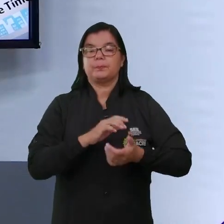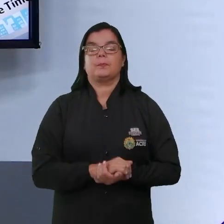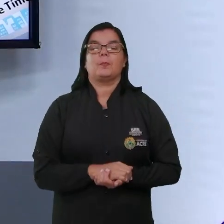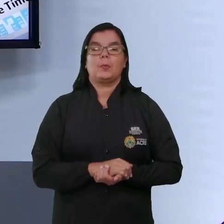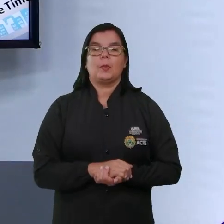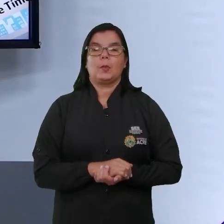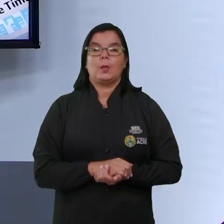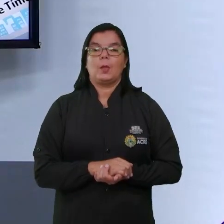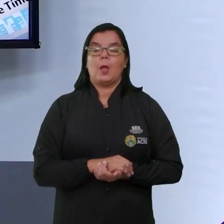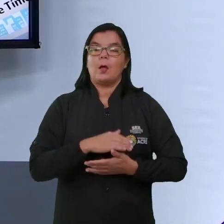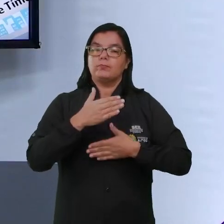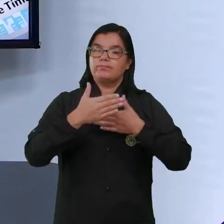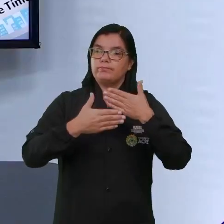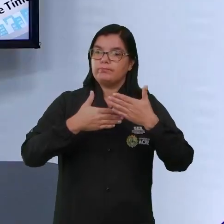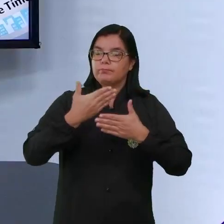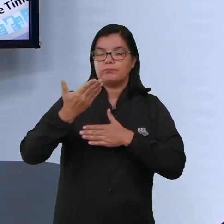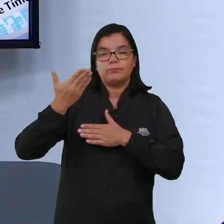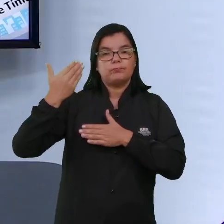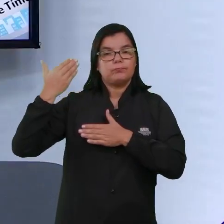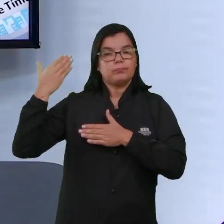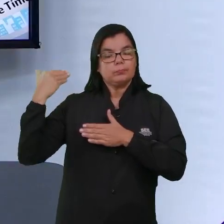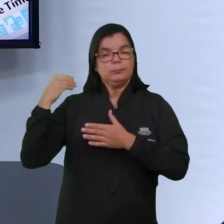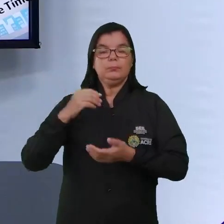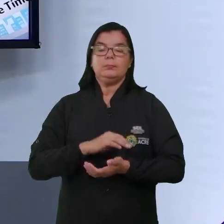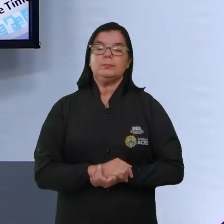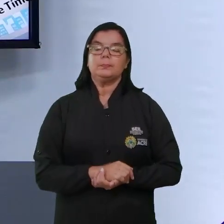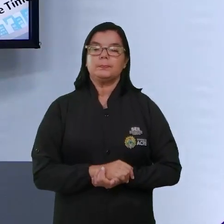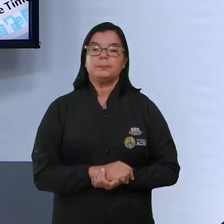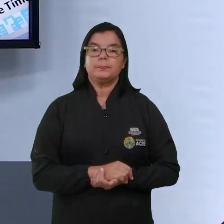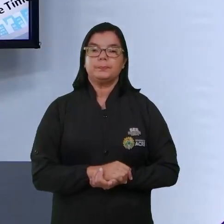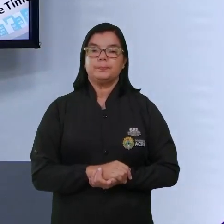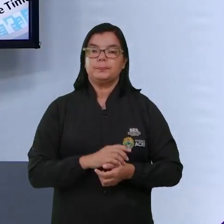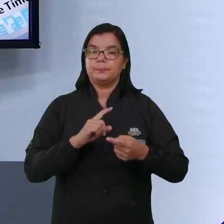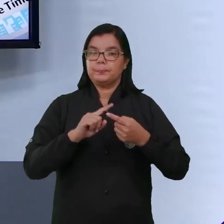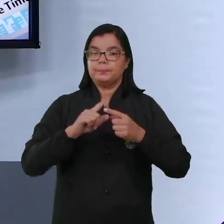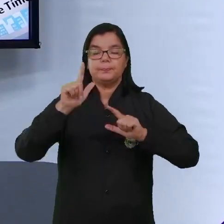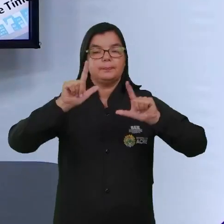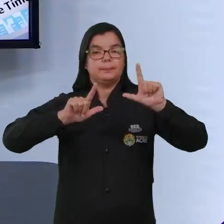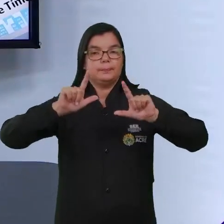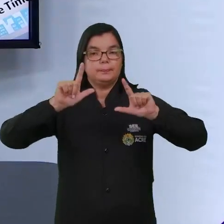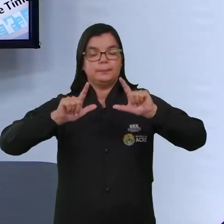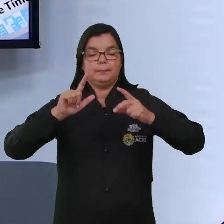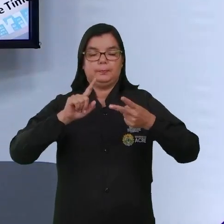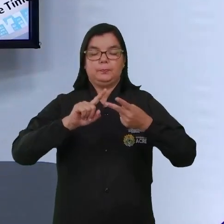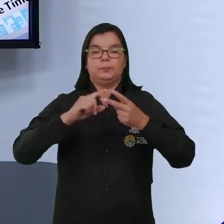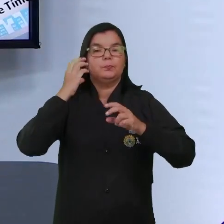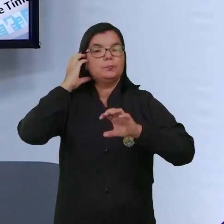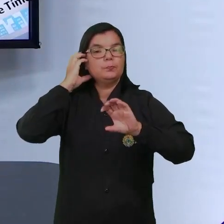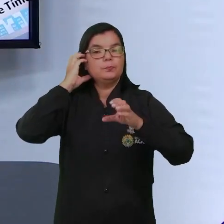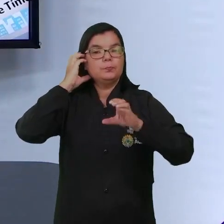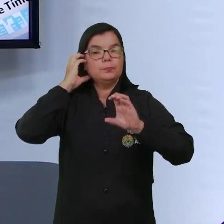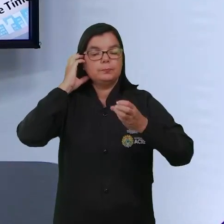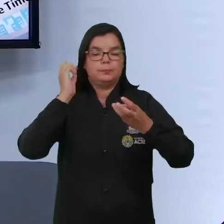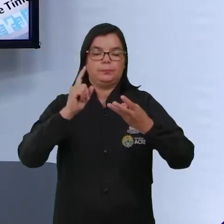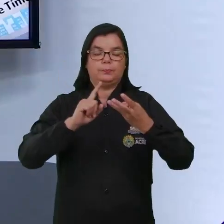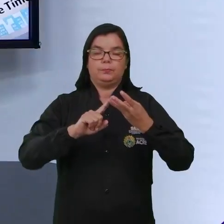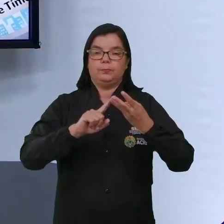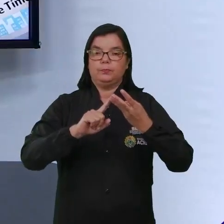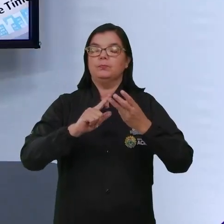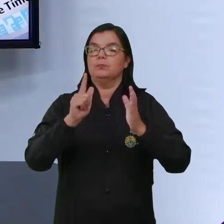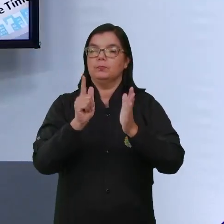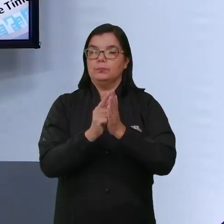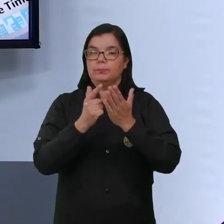um certo passado, nós estávamos tratando da televisão, do rádio, do